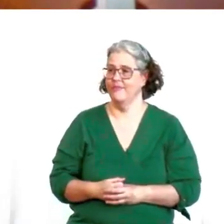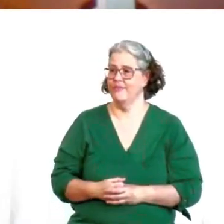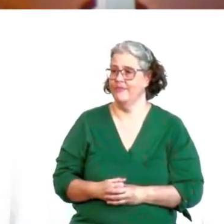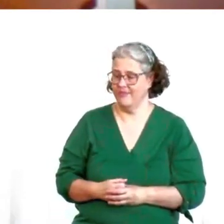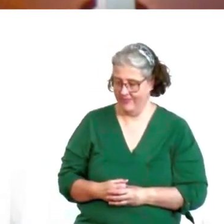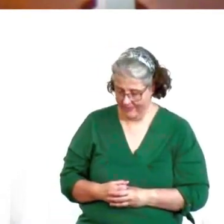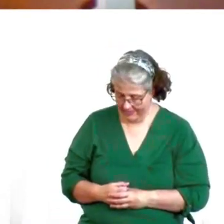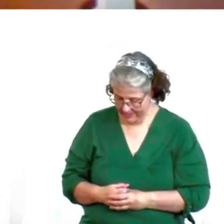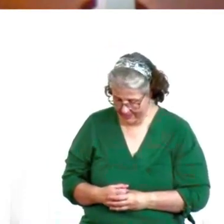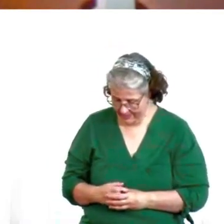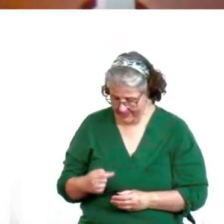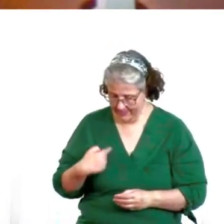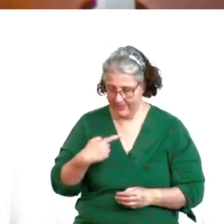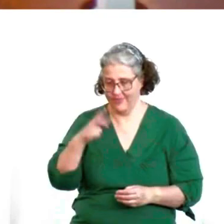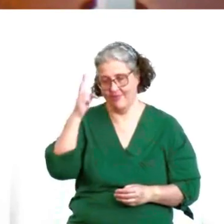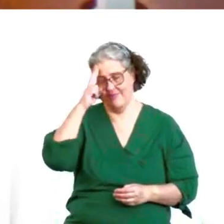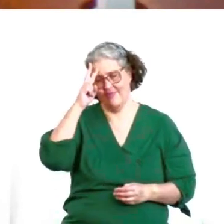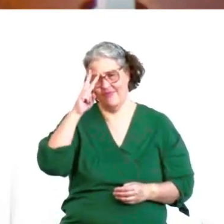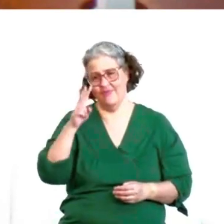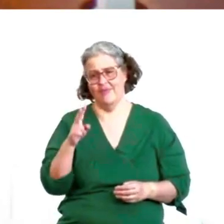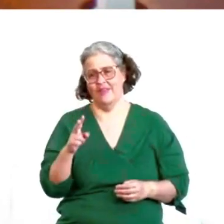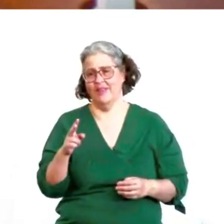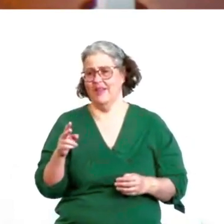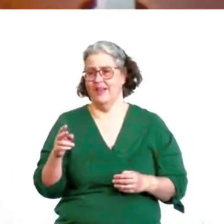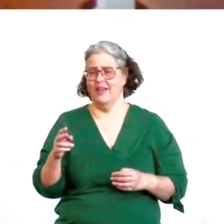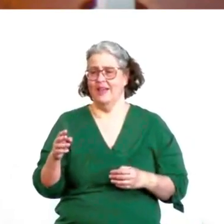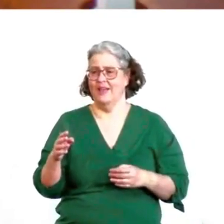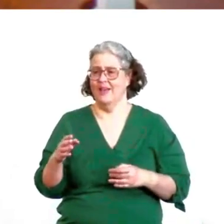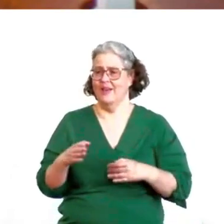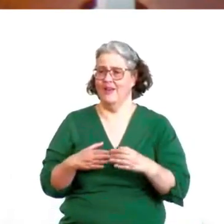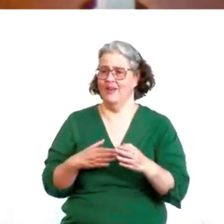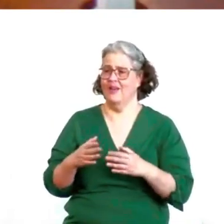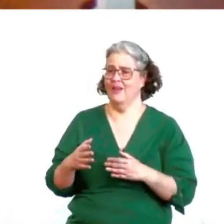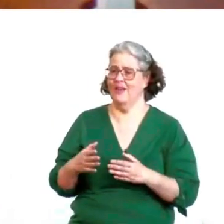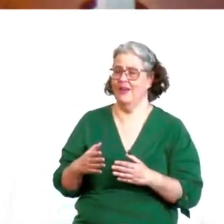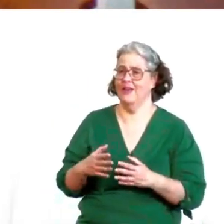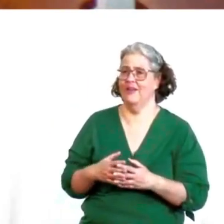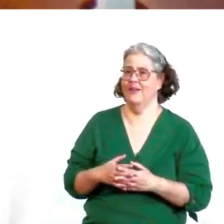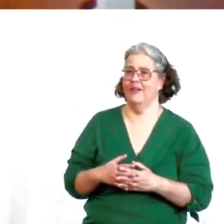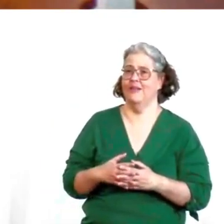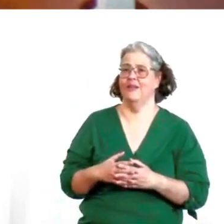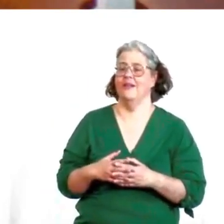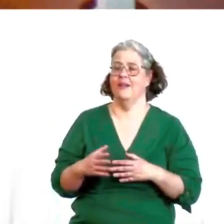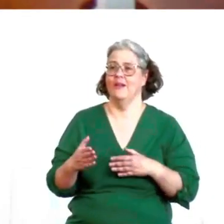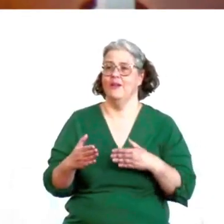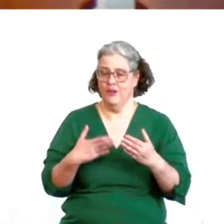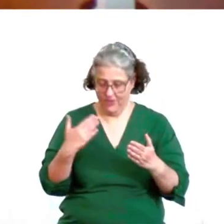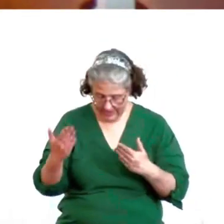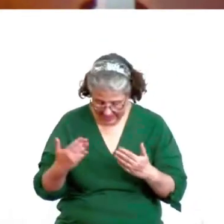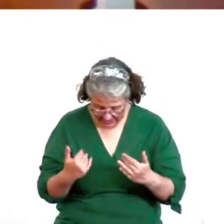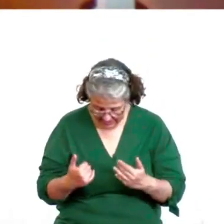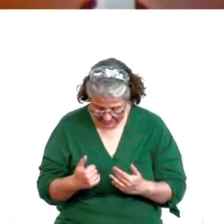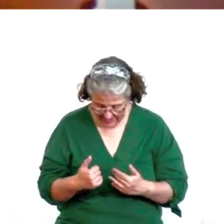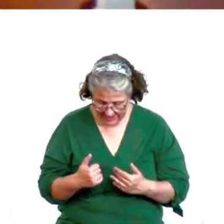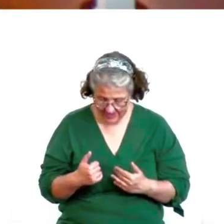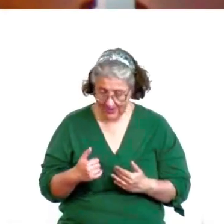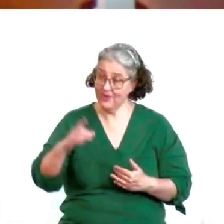tentando, de alguma maneira, interromper o fluxo daquilo que Deus estabeleceu como instituição, como